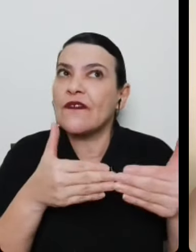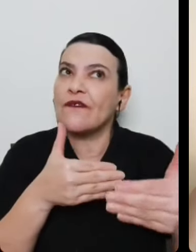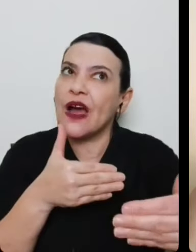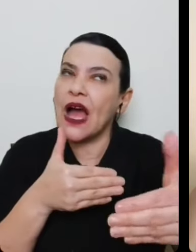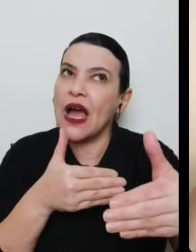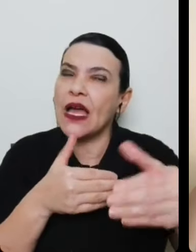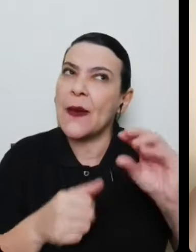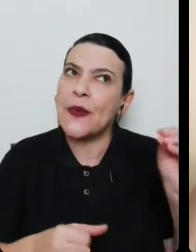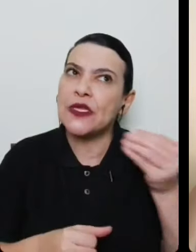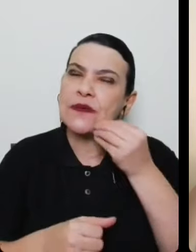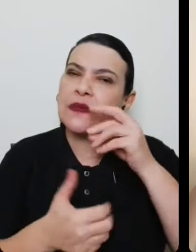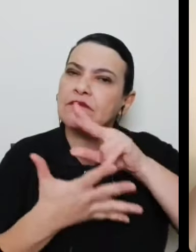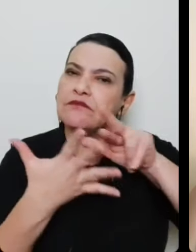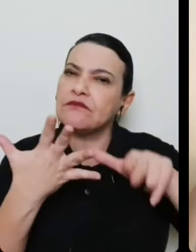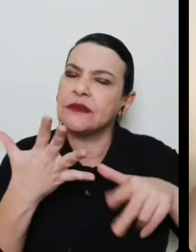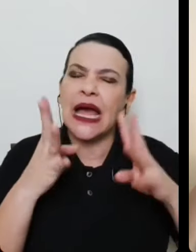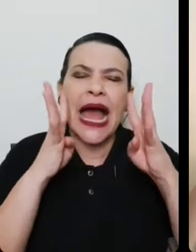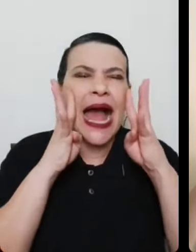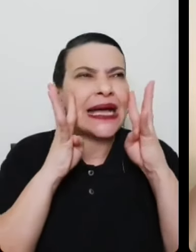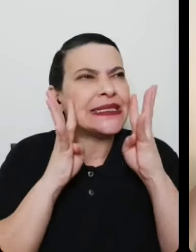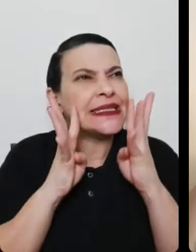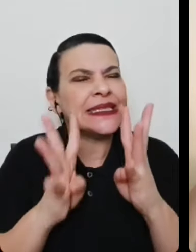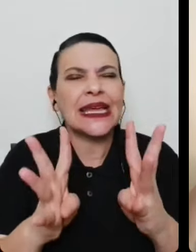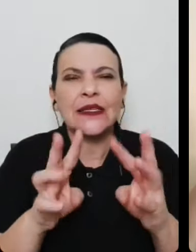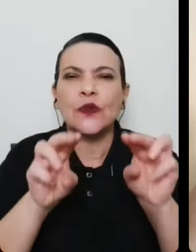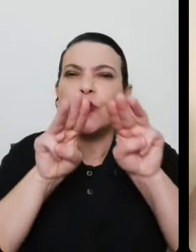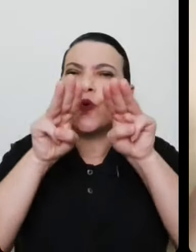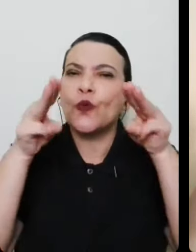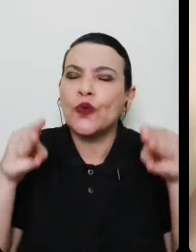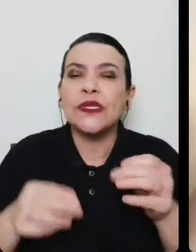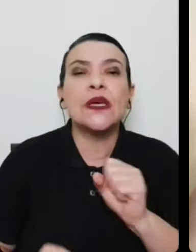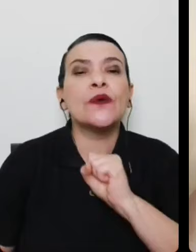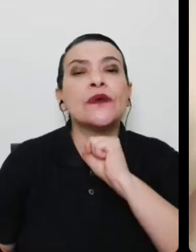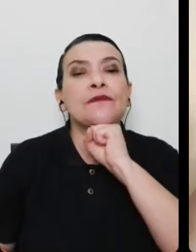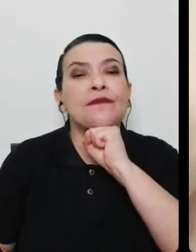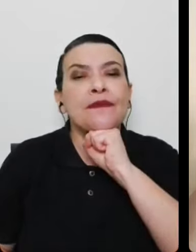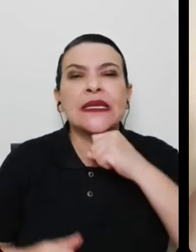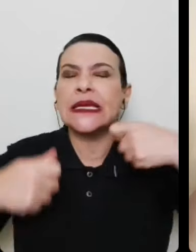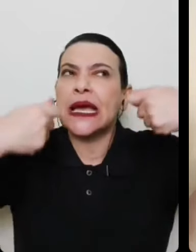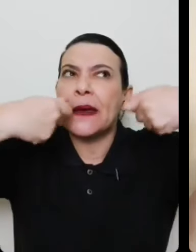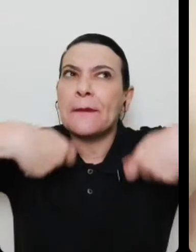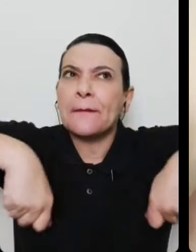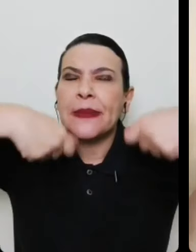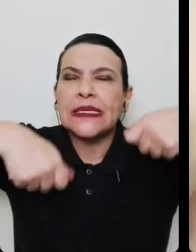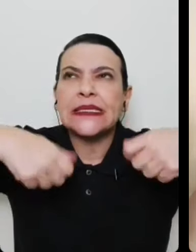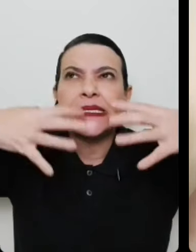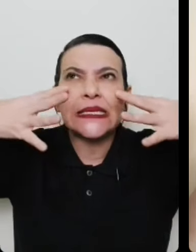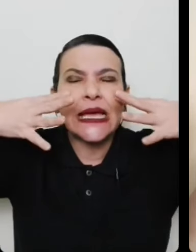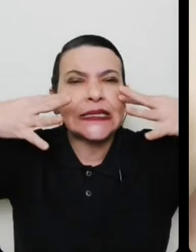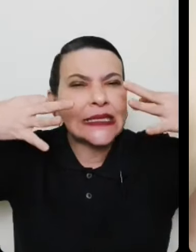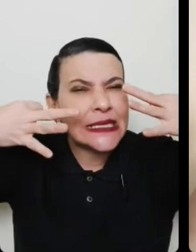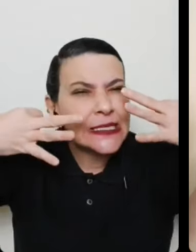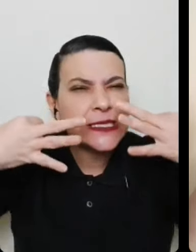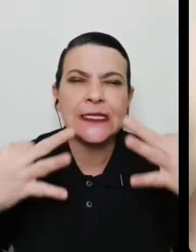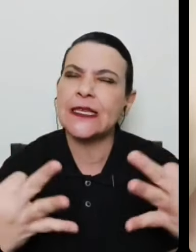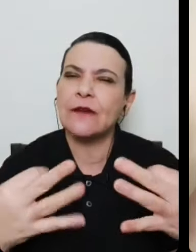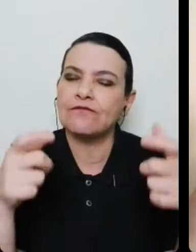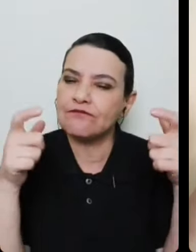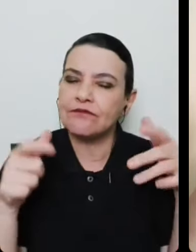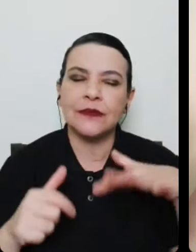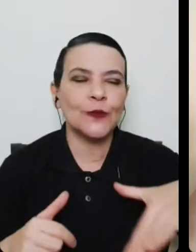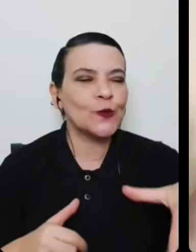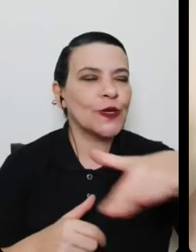você acha que a gente tem que estar atento? O que que o museu, né? O que que o Museu do Ipiranga precisa estar atento nessa busca de ser realmente um espaço